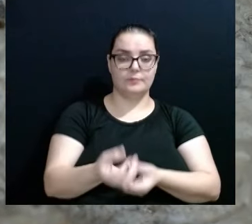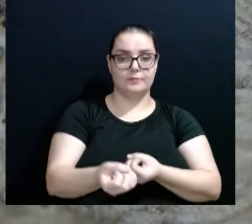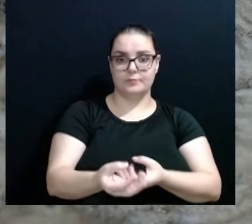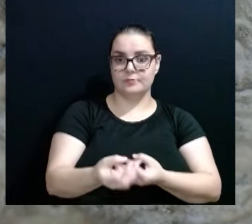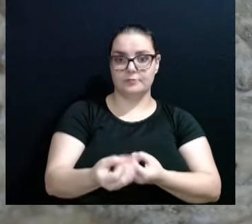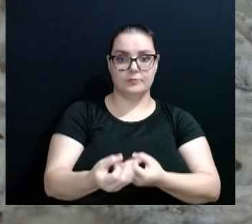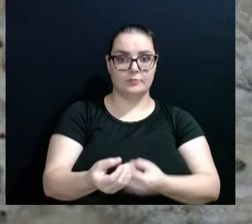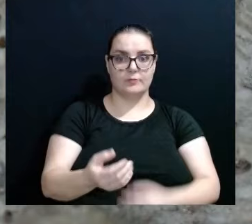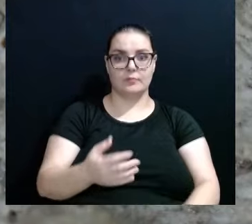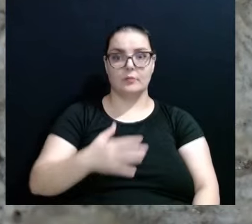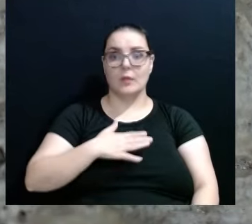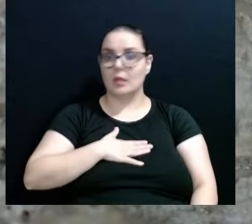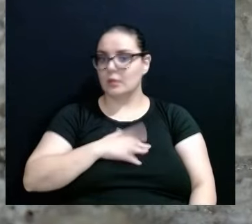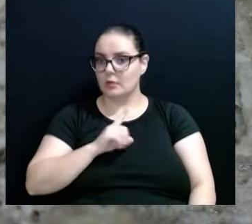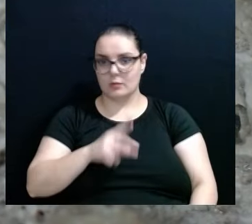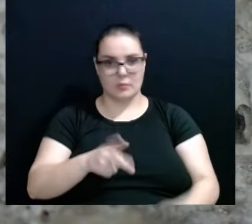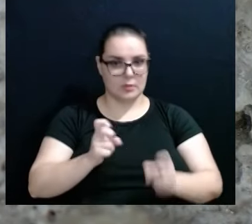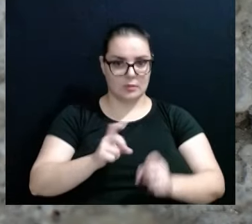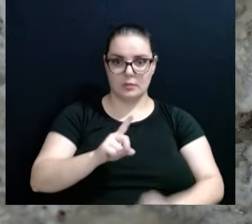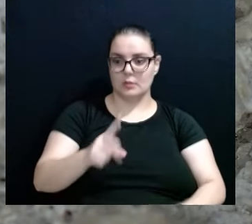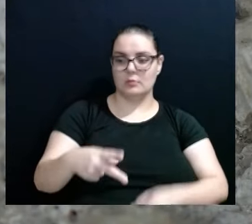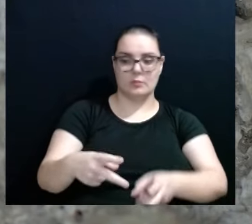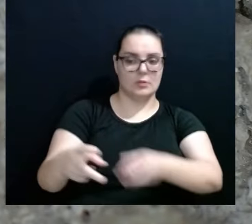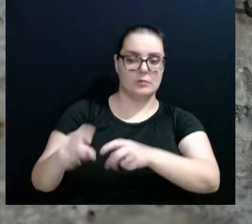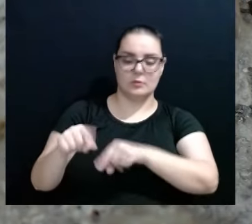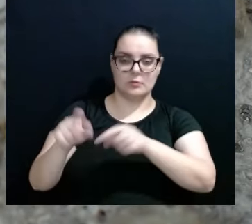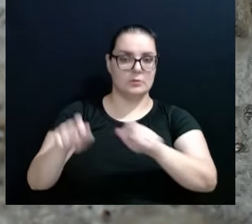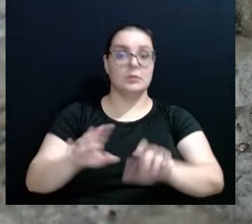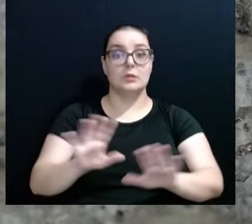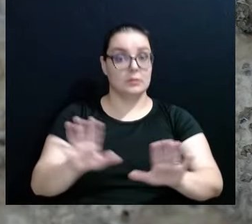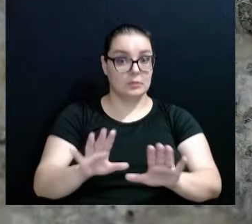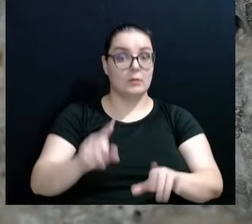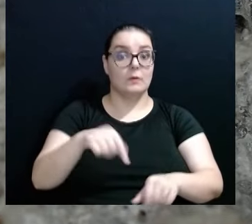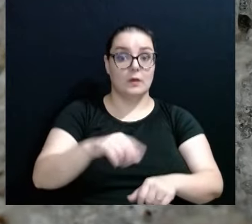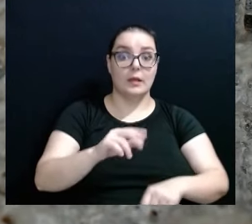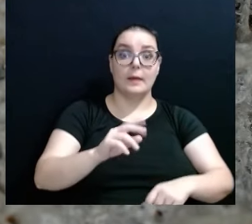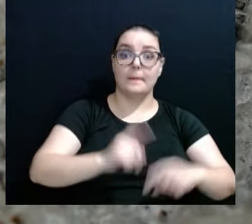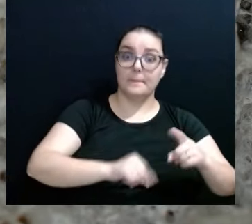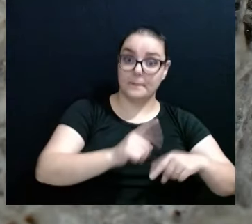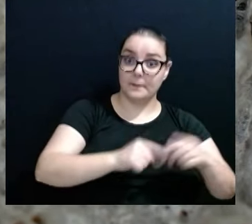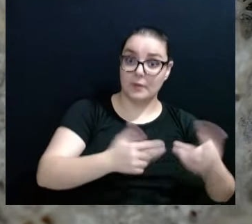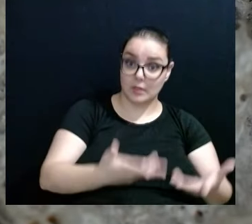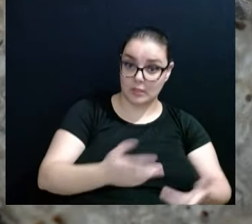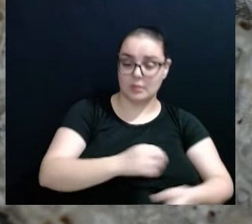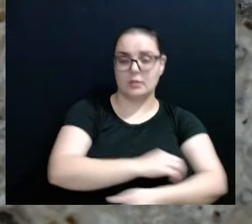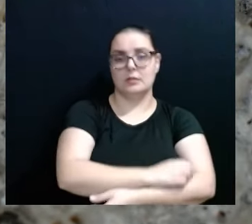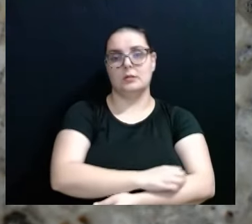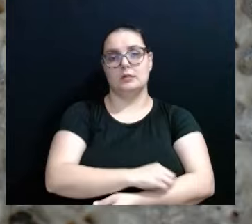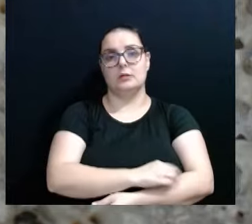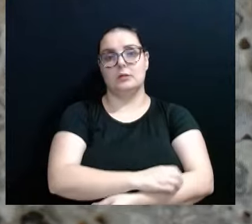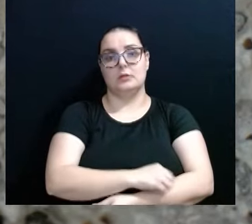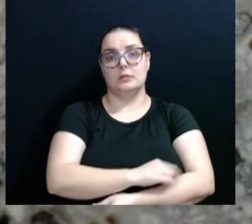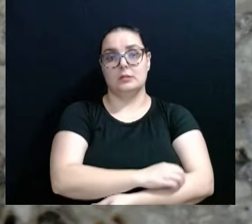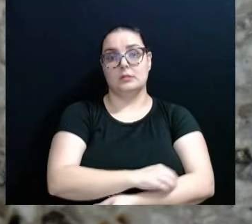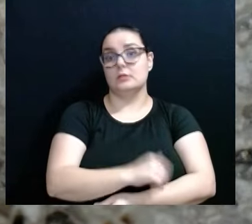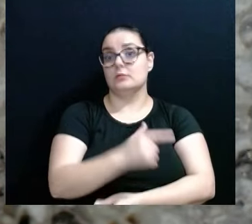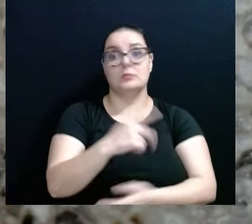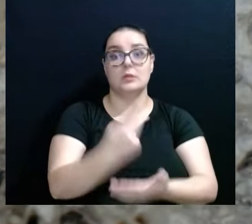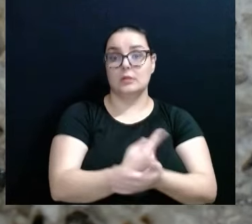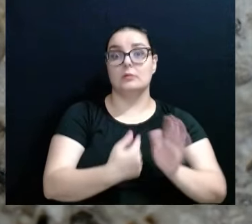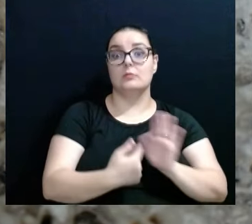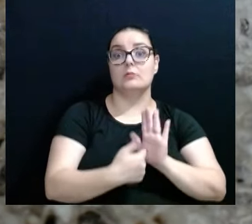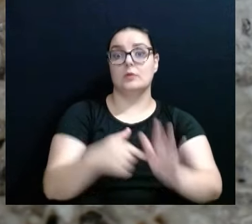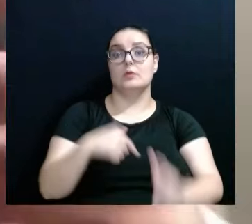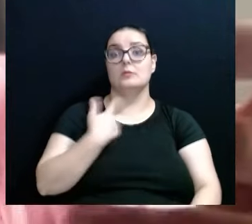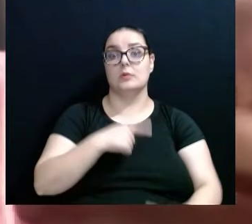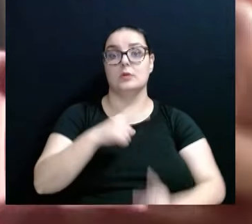dados que são coletados aqui não é a minha percepção, nem a percepção de outra pessoa, é o instrumento mesmo, que não mente, né?